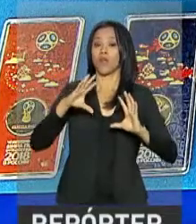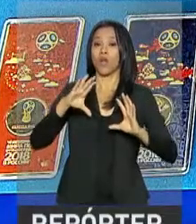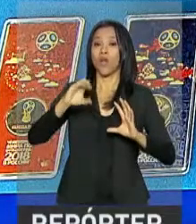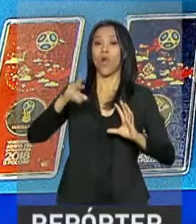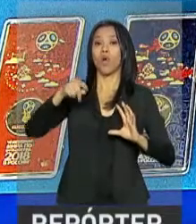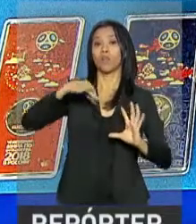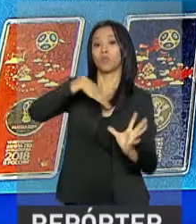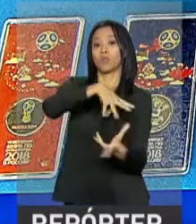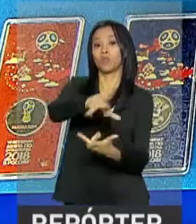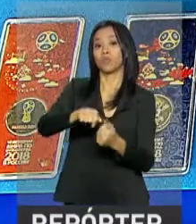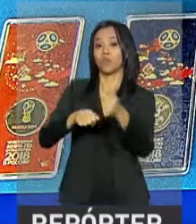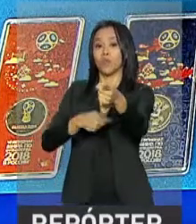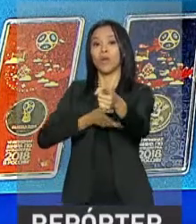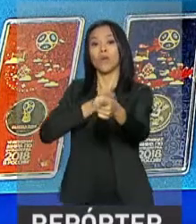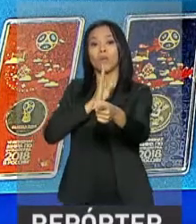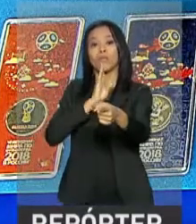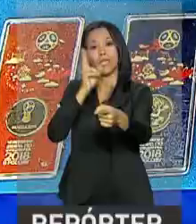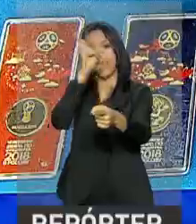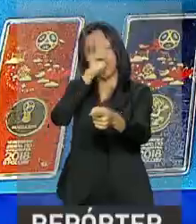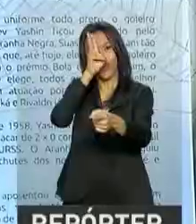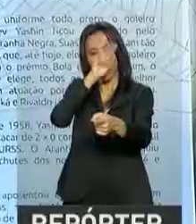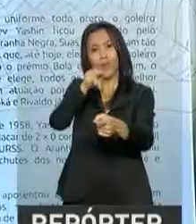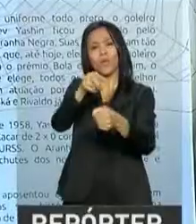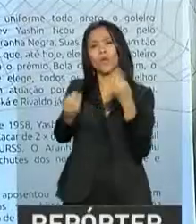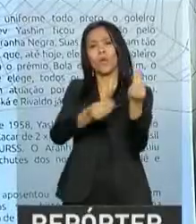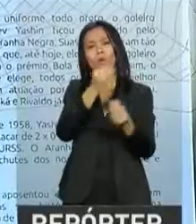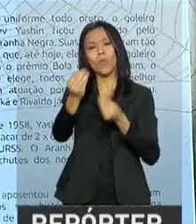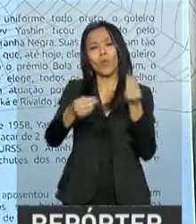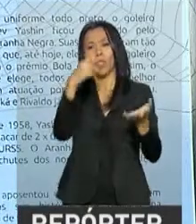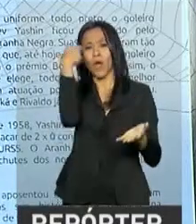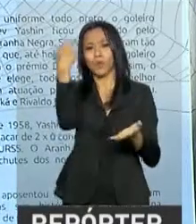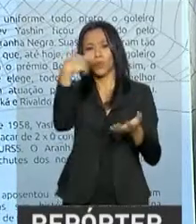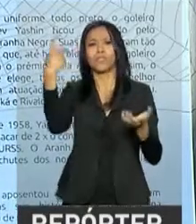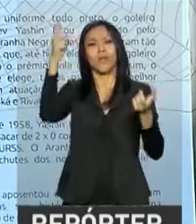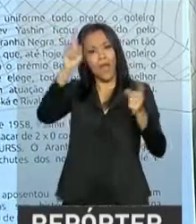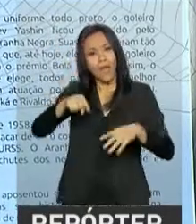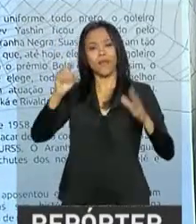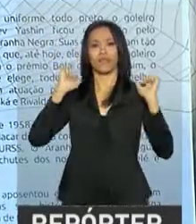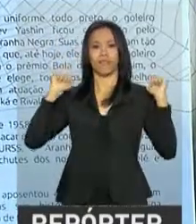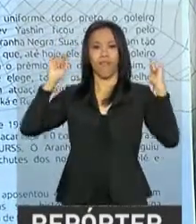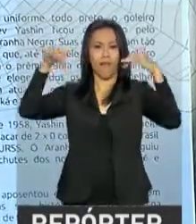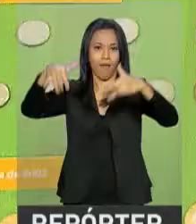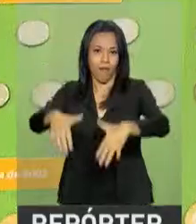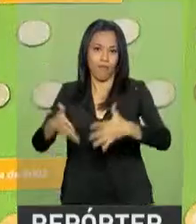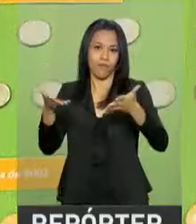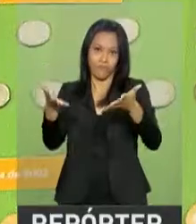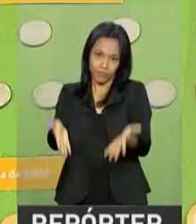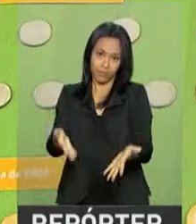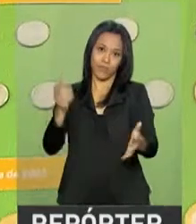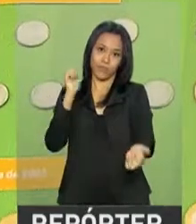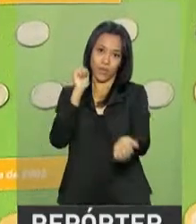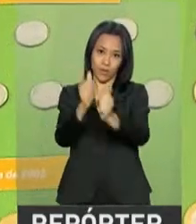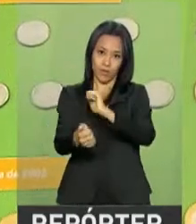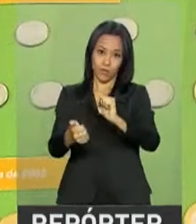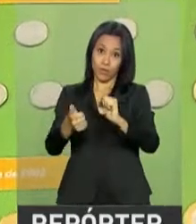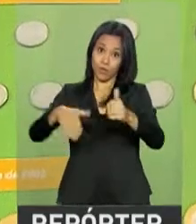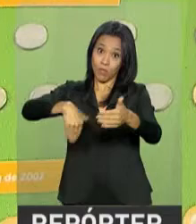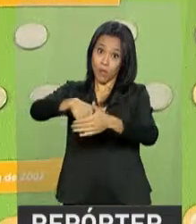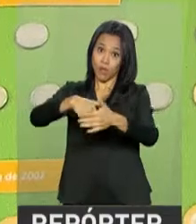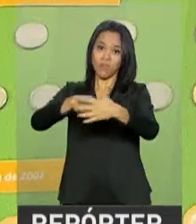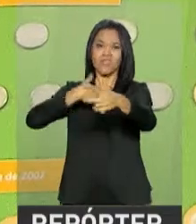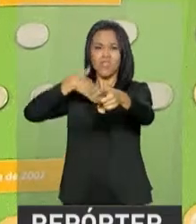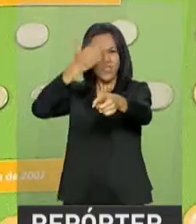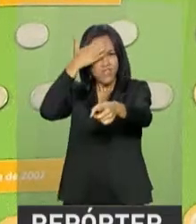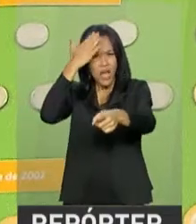sobre a história do esporte na rússia país sede do torneio em 2018 você lembra qual era a